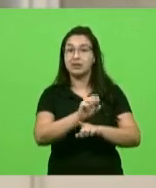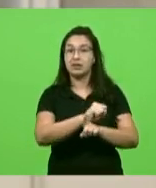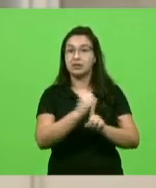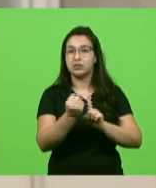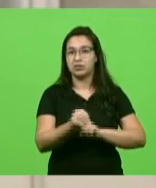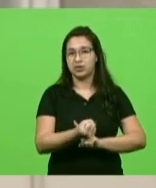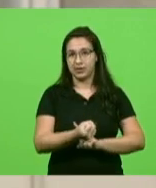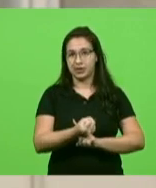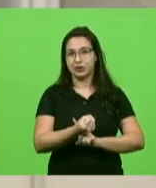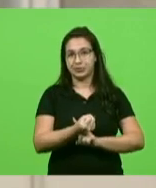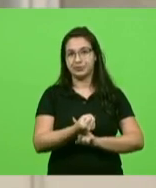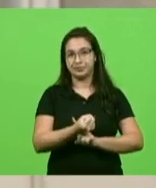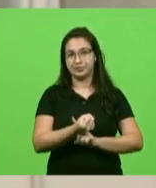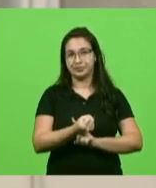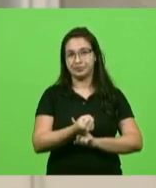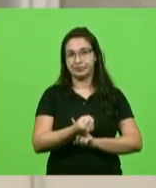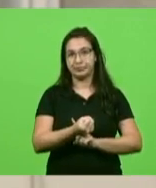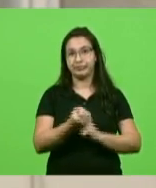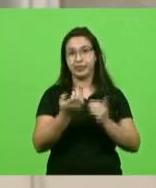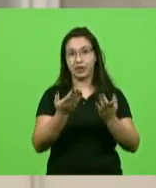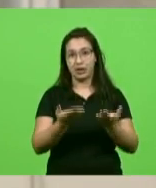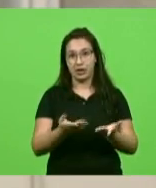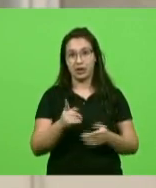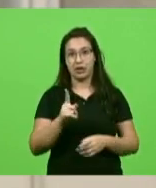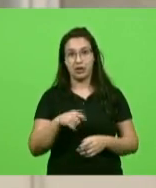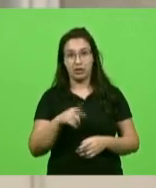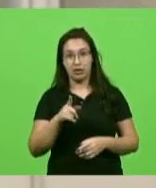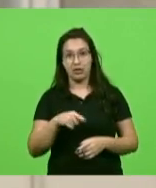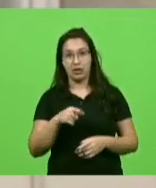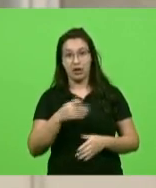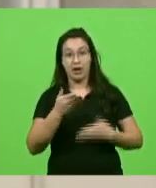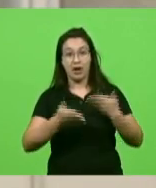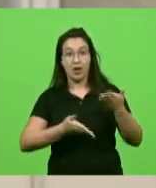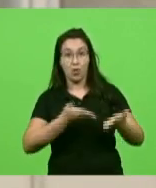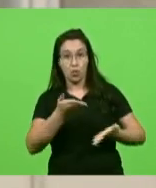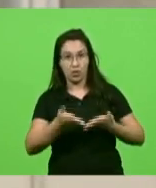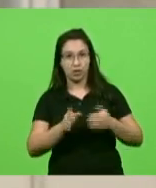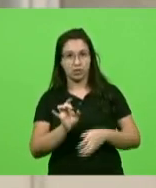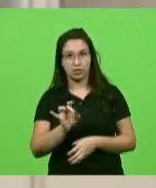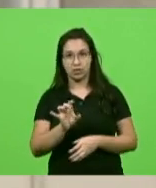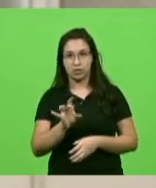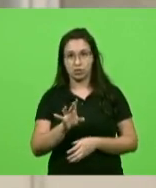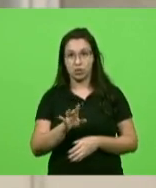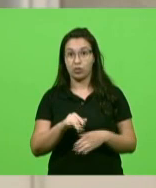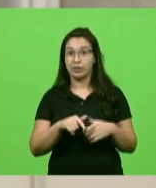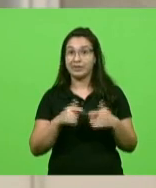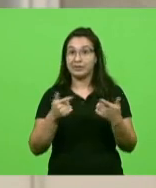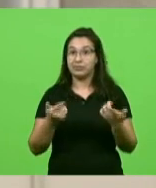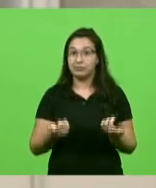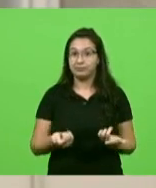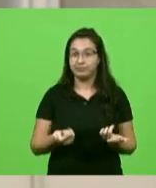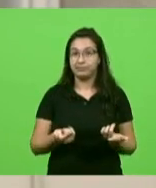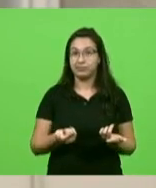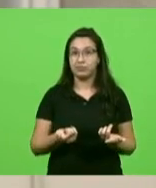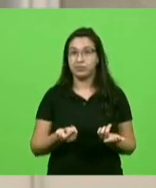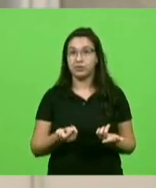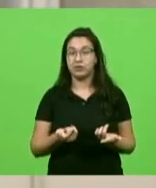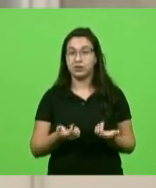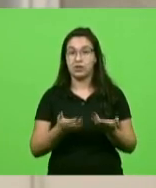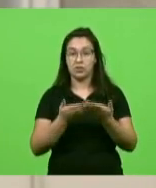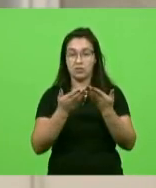esta assim o verdadeiro titular e por tal razão não ter